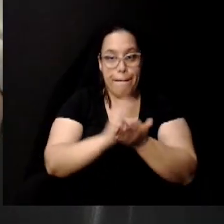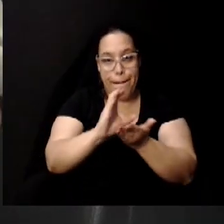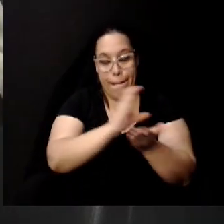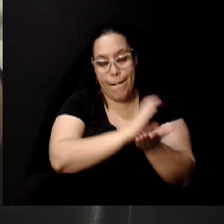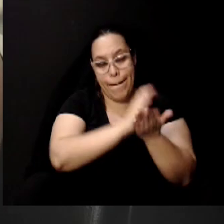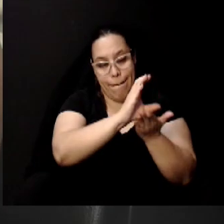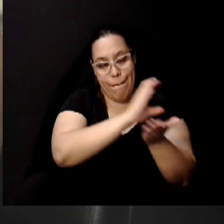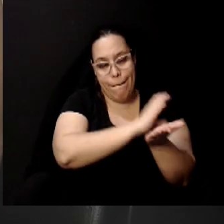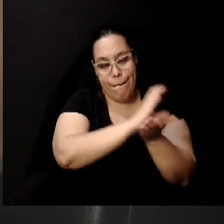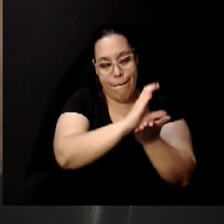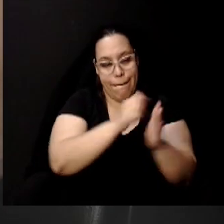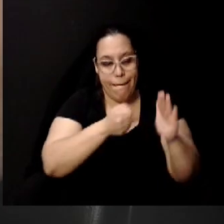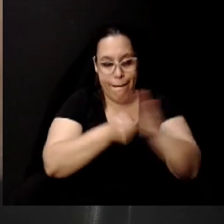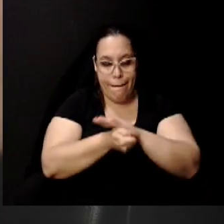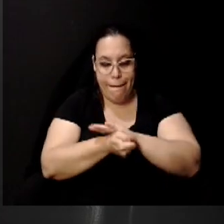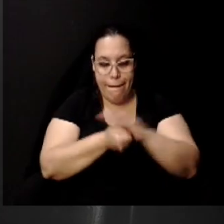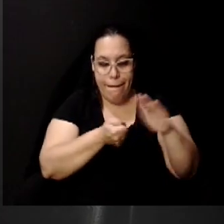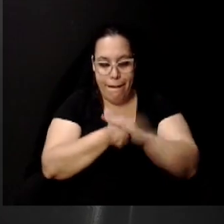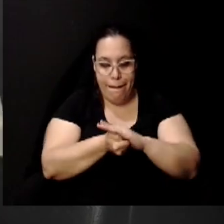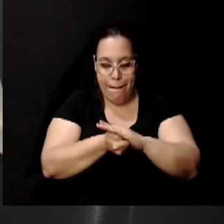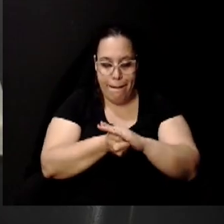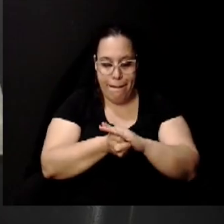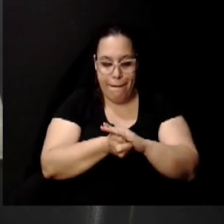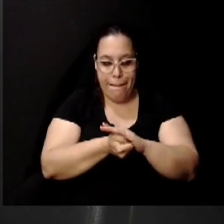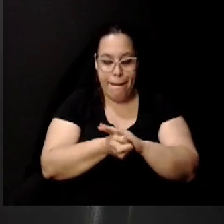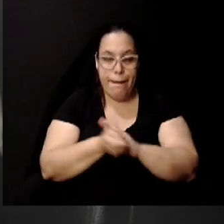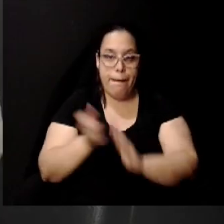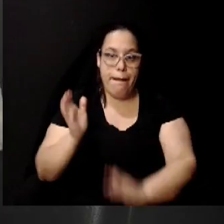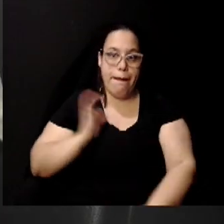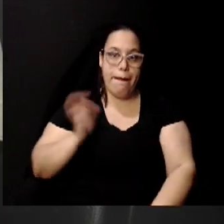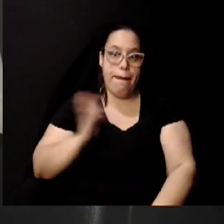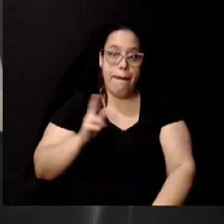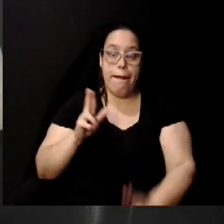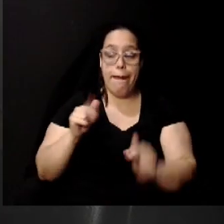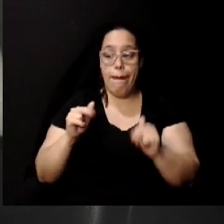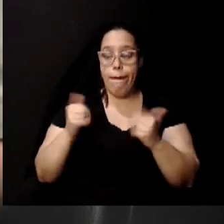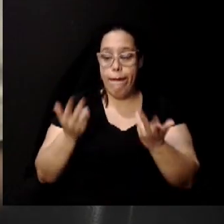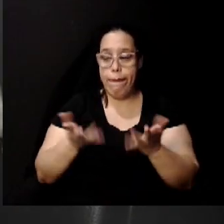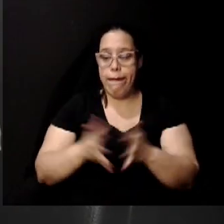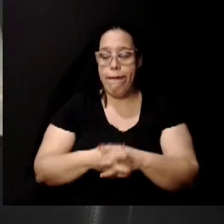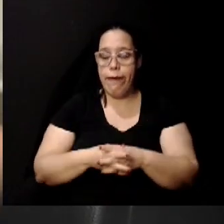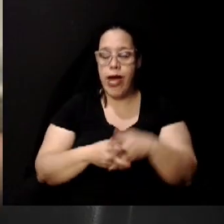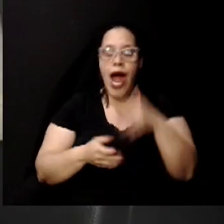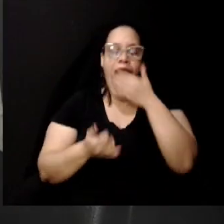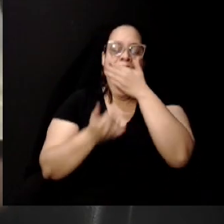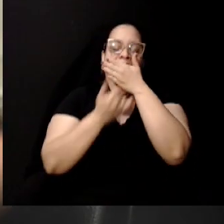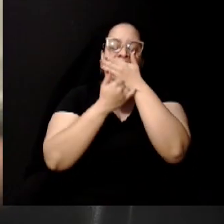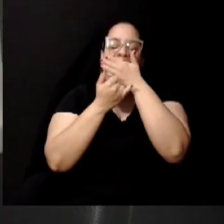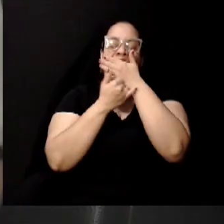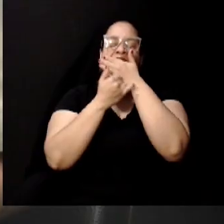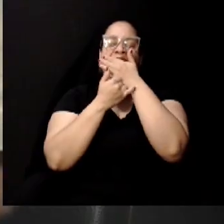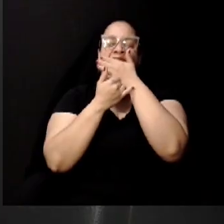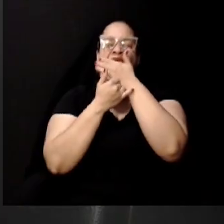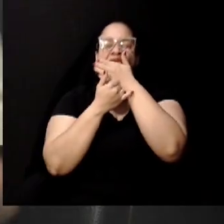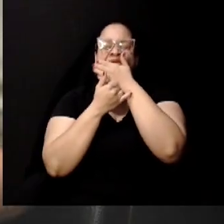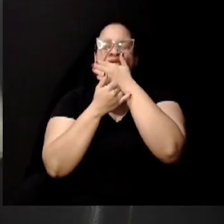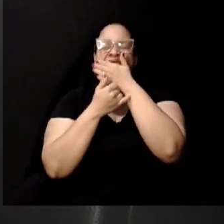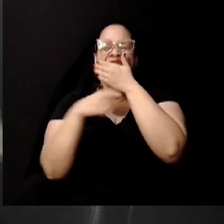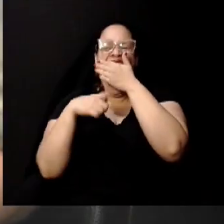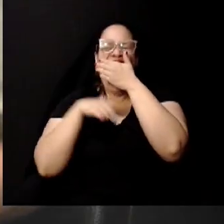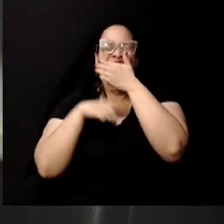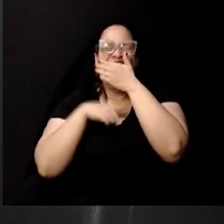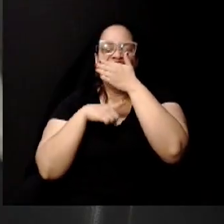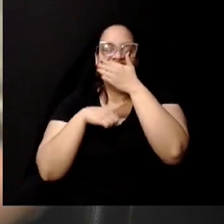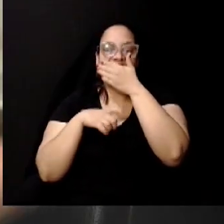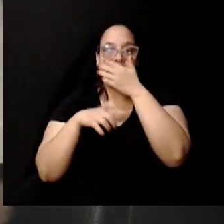Você tendo uma acumulação de riqueza como nunca teve, e você tem aí um certo exército